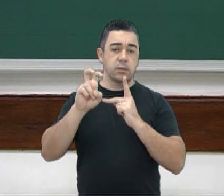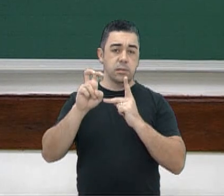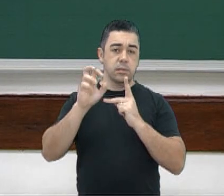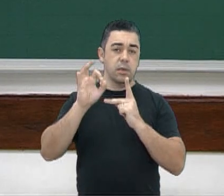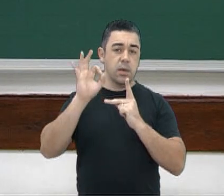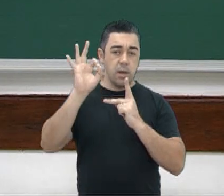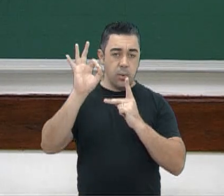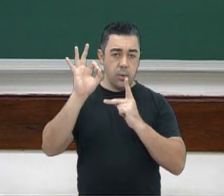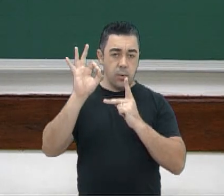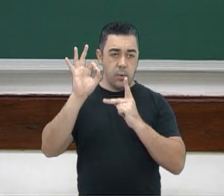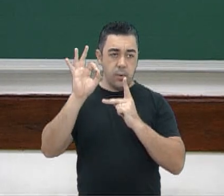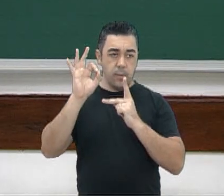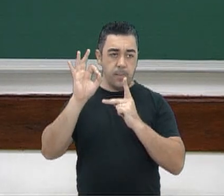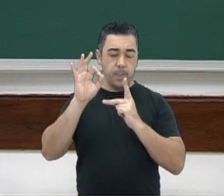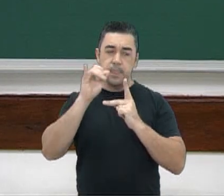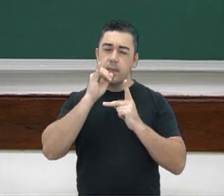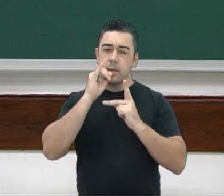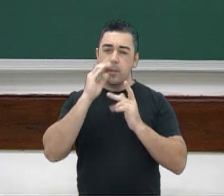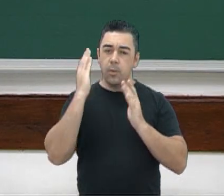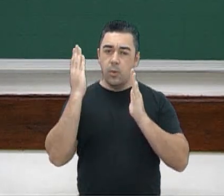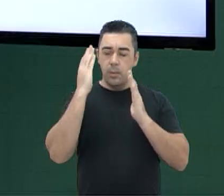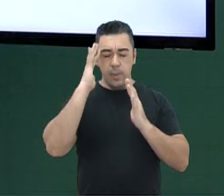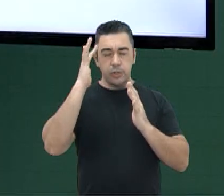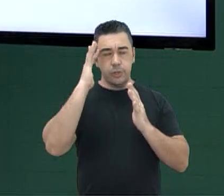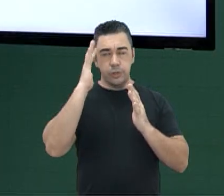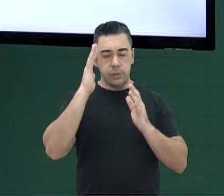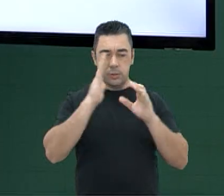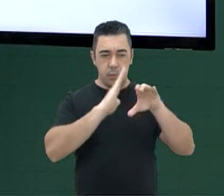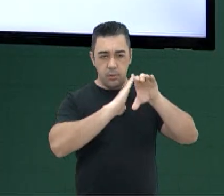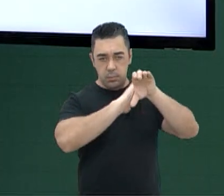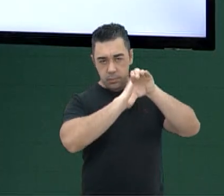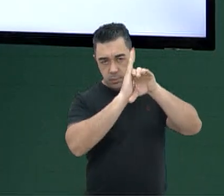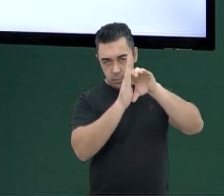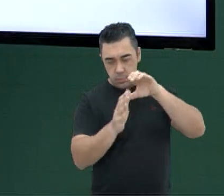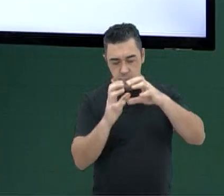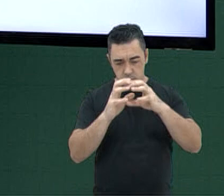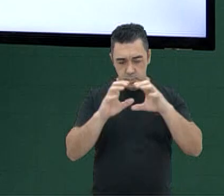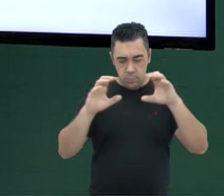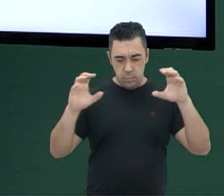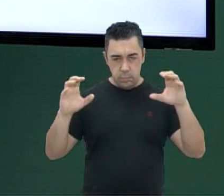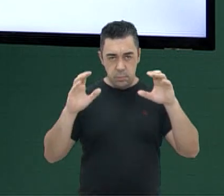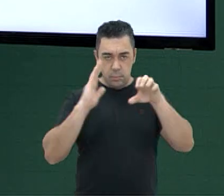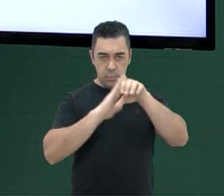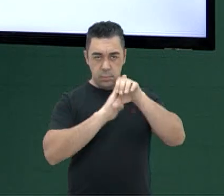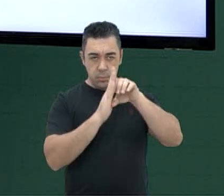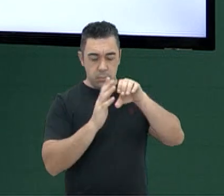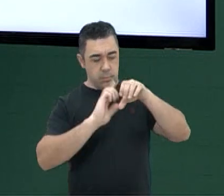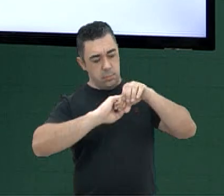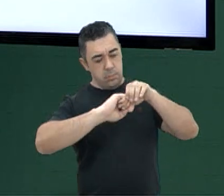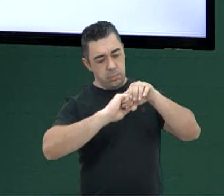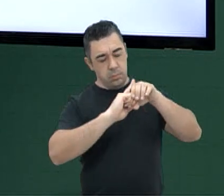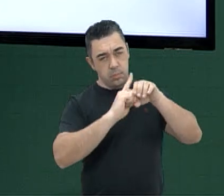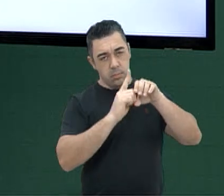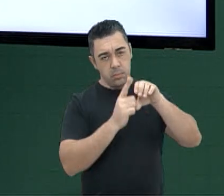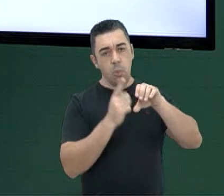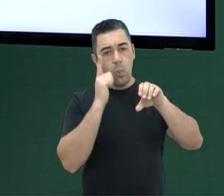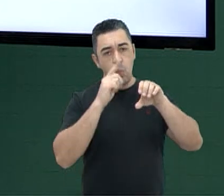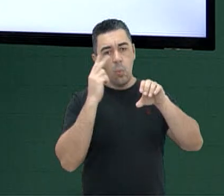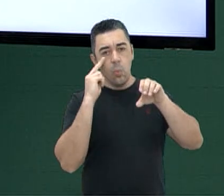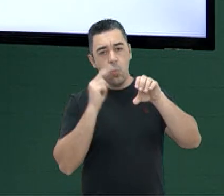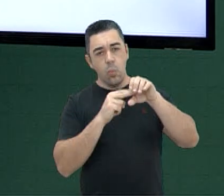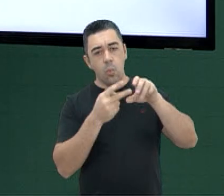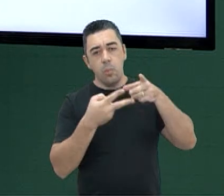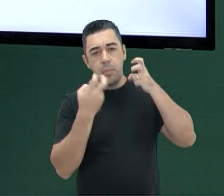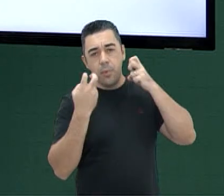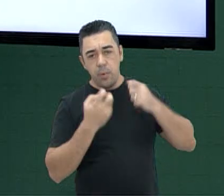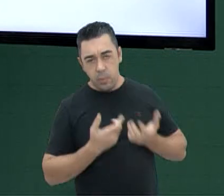a gente fizer um corte no nosso planeta, como se fosse uma laranja, dividisse em 2 partes, a gente vai conseguir visualizar